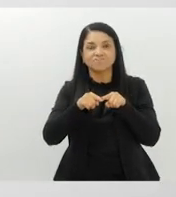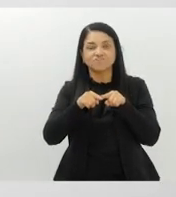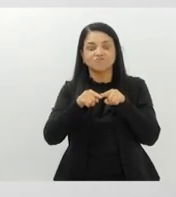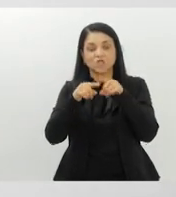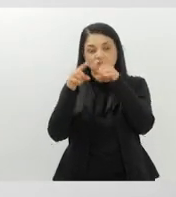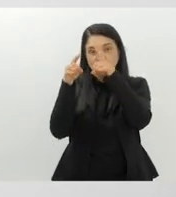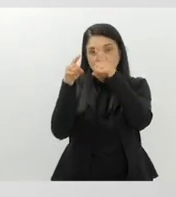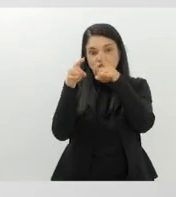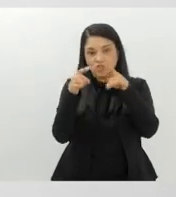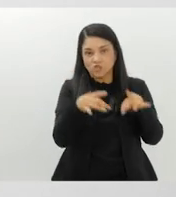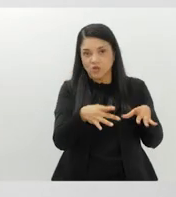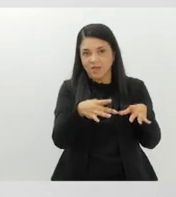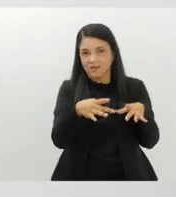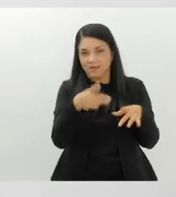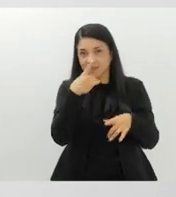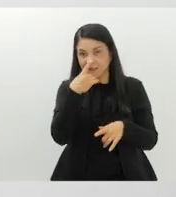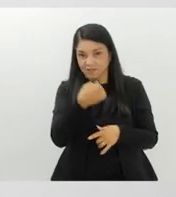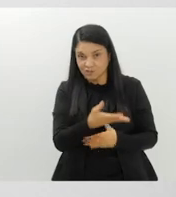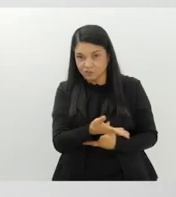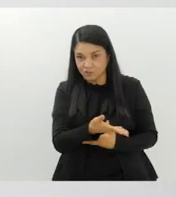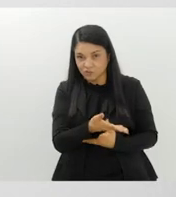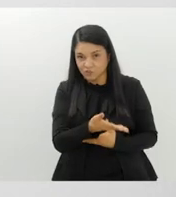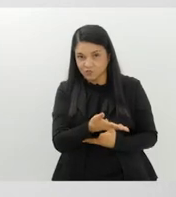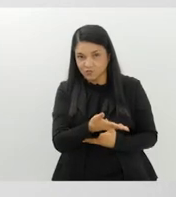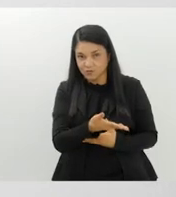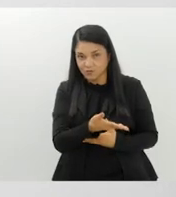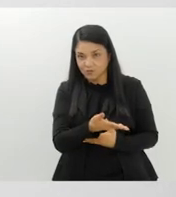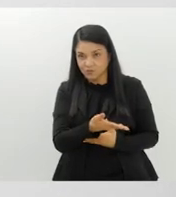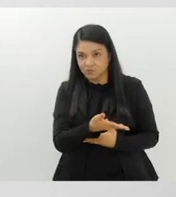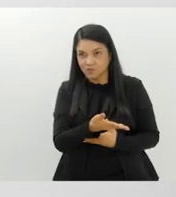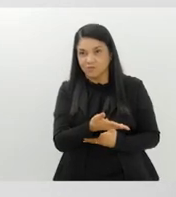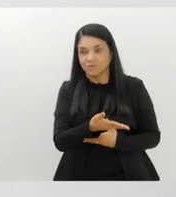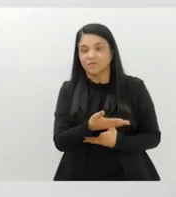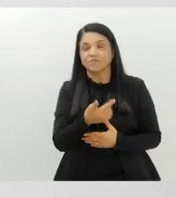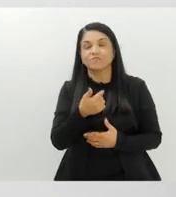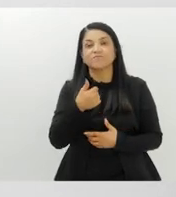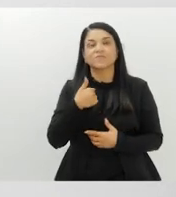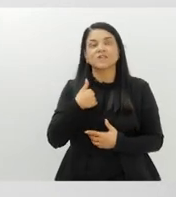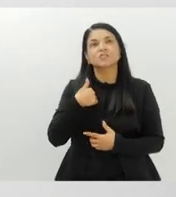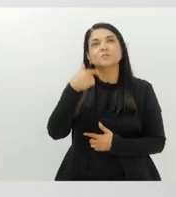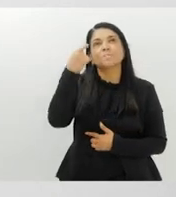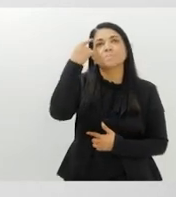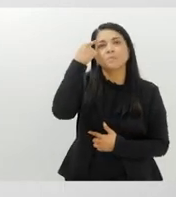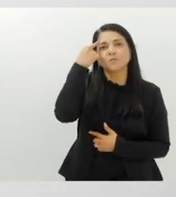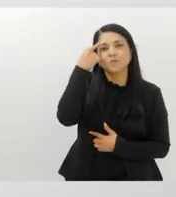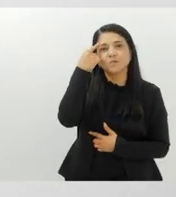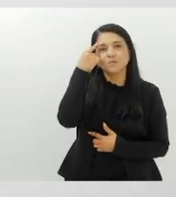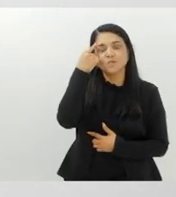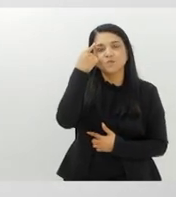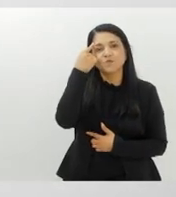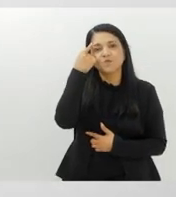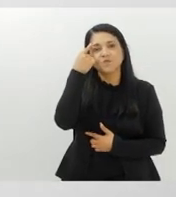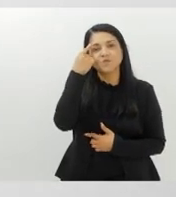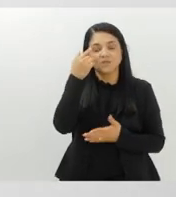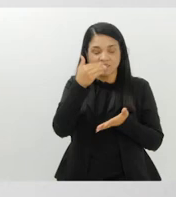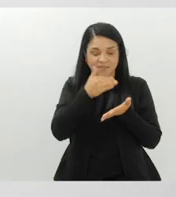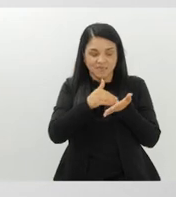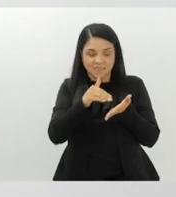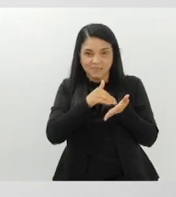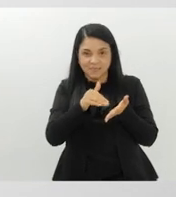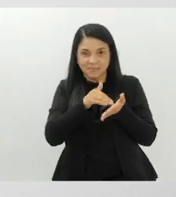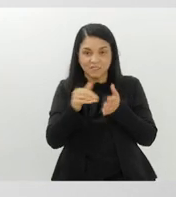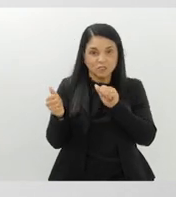jogados fora, que virariam lixo. E aí a gente produziu, a secretaria, junto